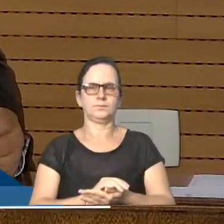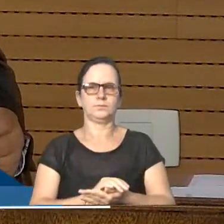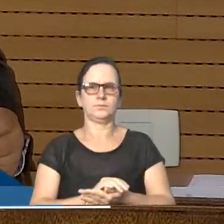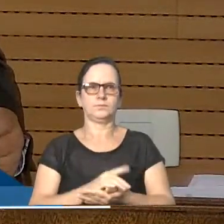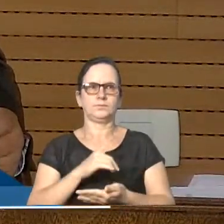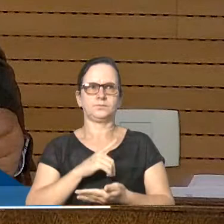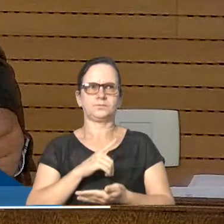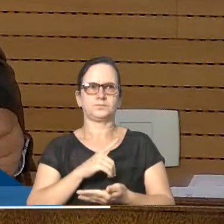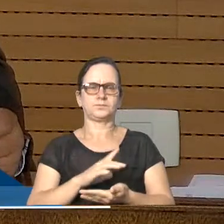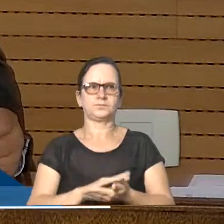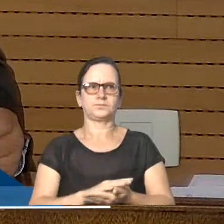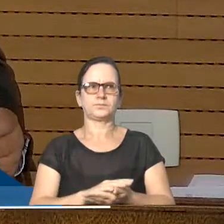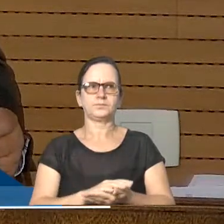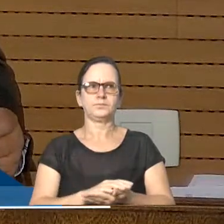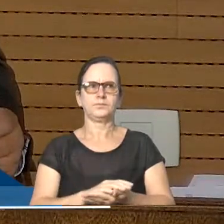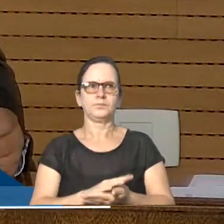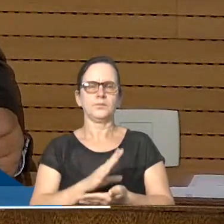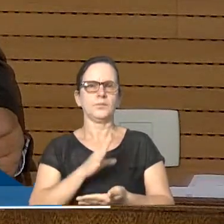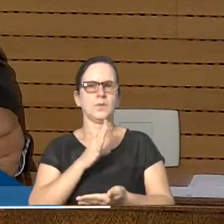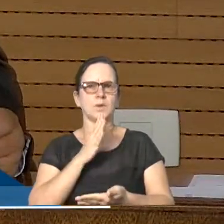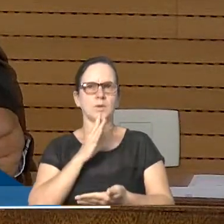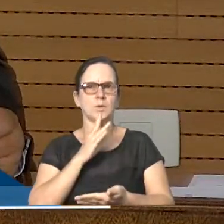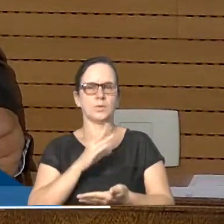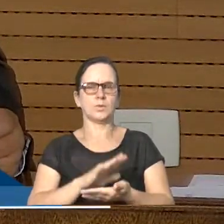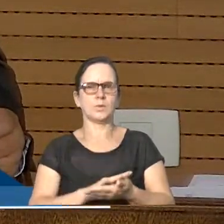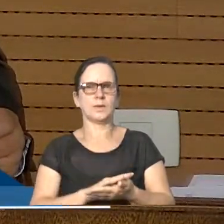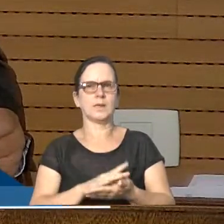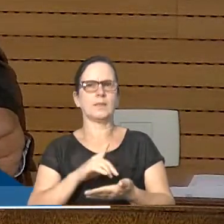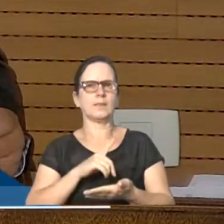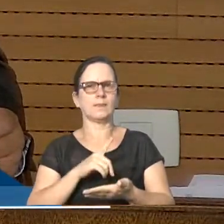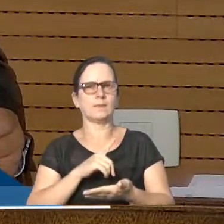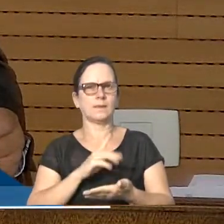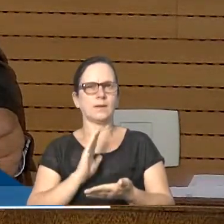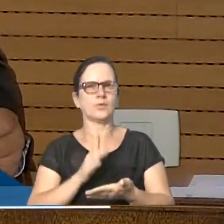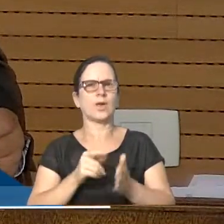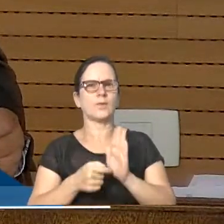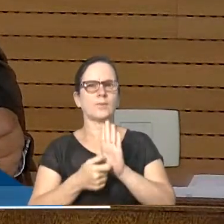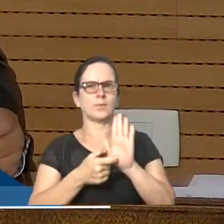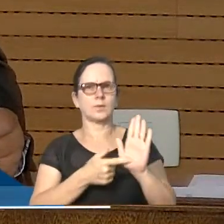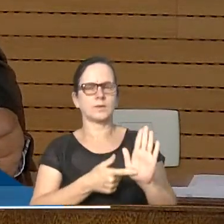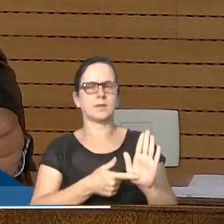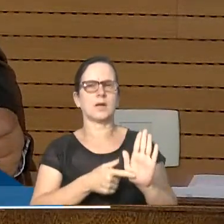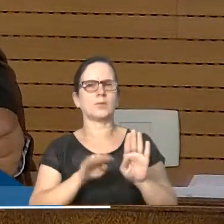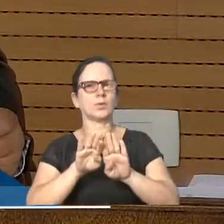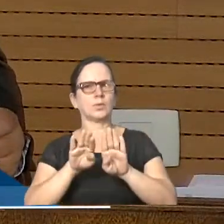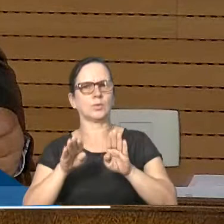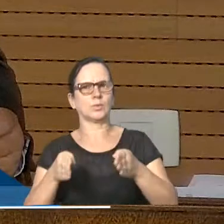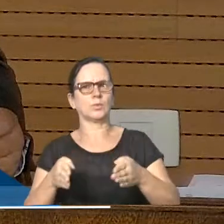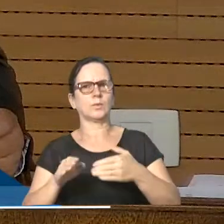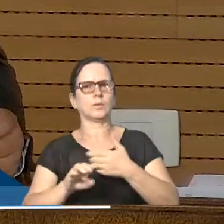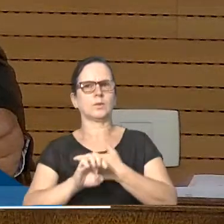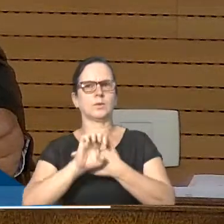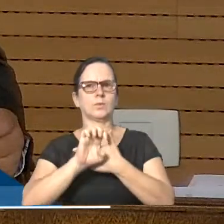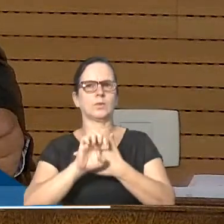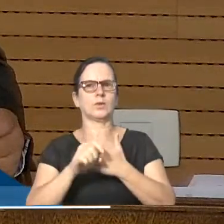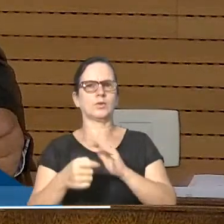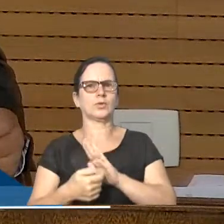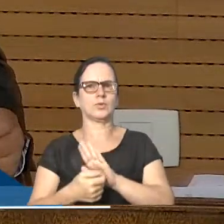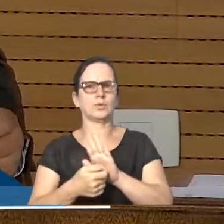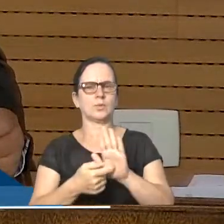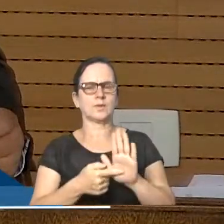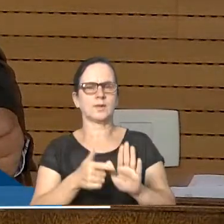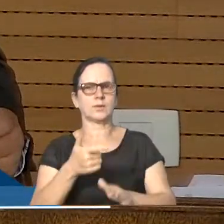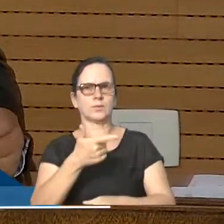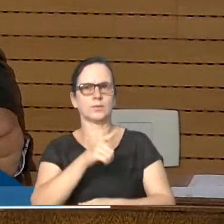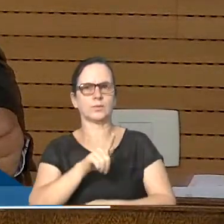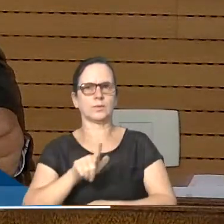em tela, é de se ponderar que, muito embora tenha sido apresentada pela mesa da Câmara Municipal e que esta não